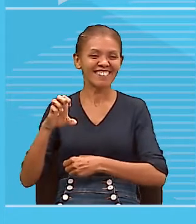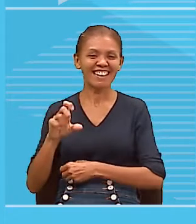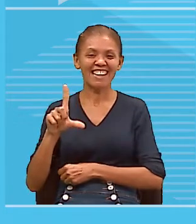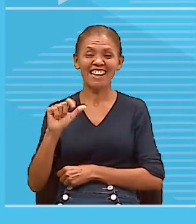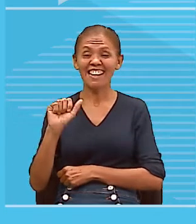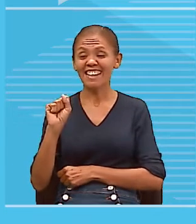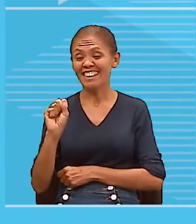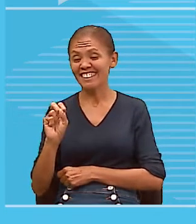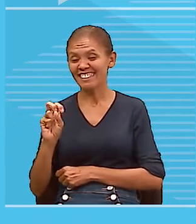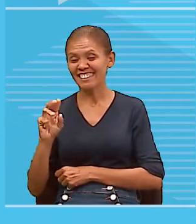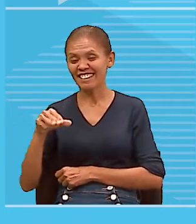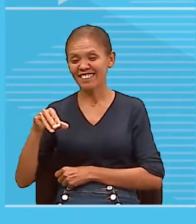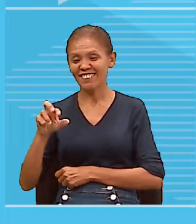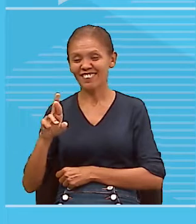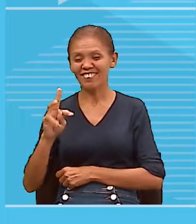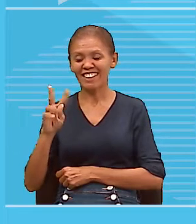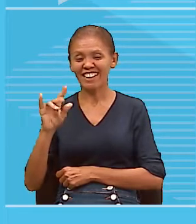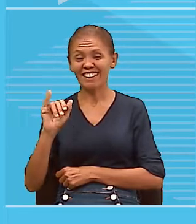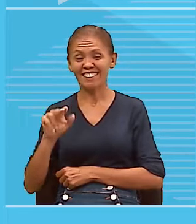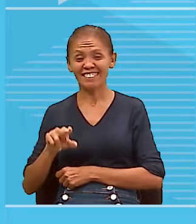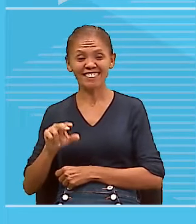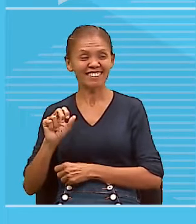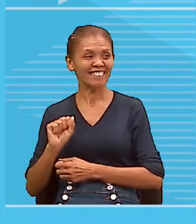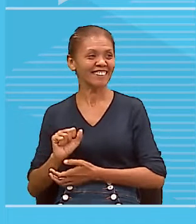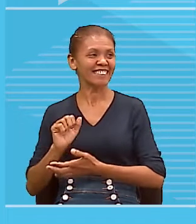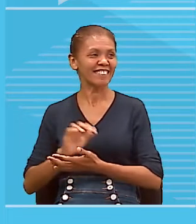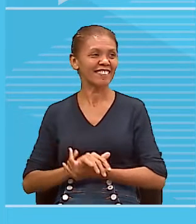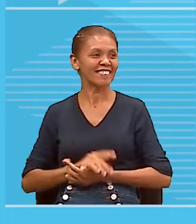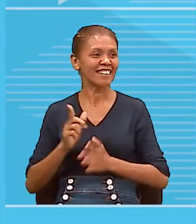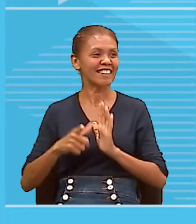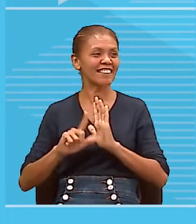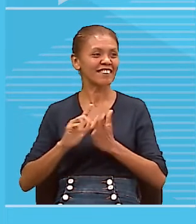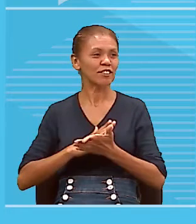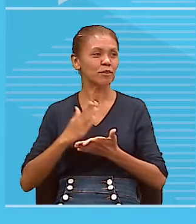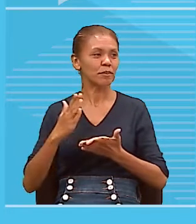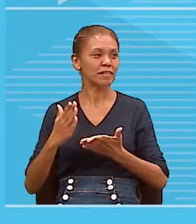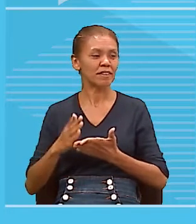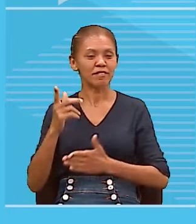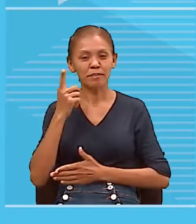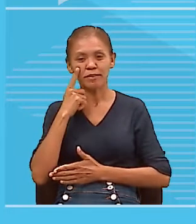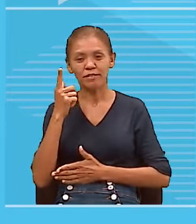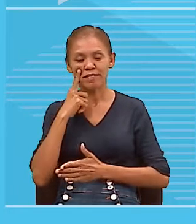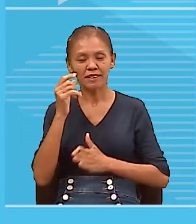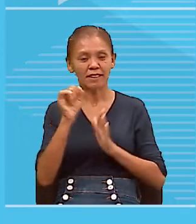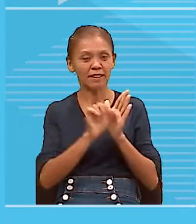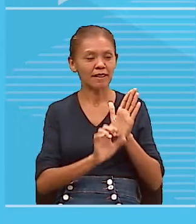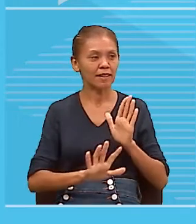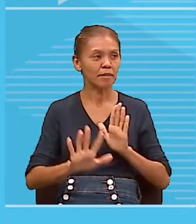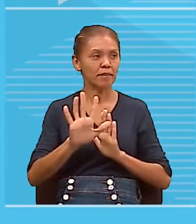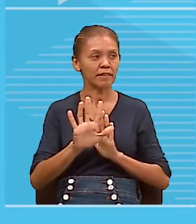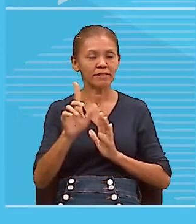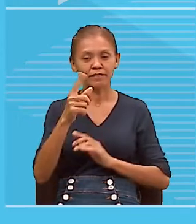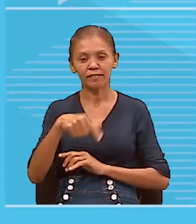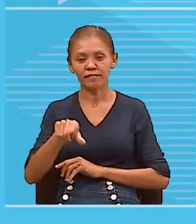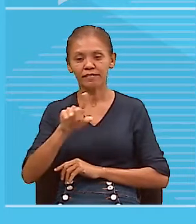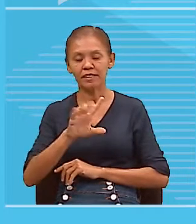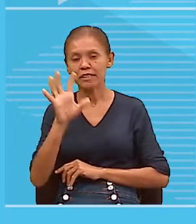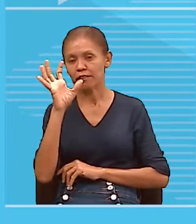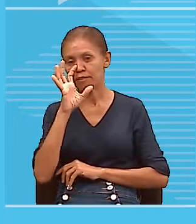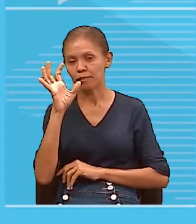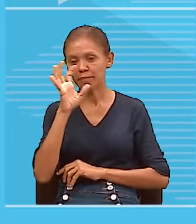vamos começando então né antes da gente começar um bora lá essa imagem aqui eu quero que vocês